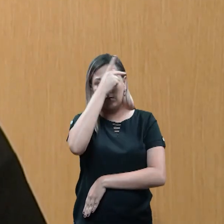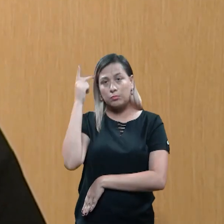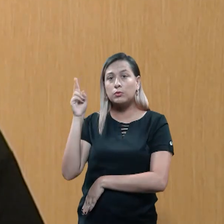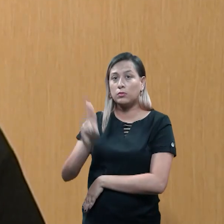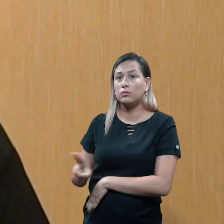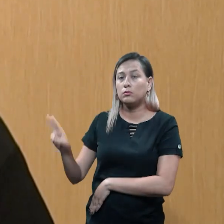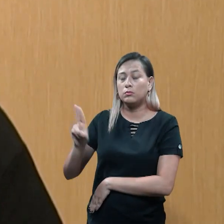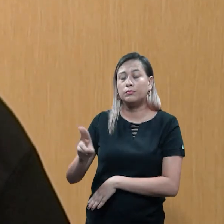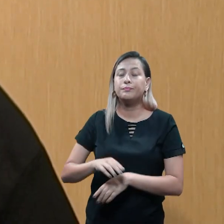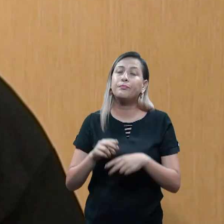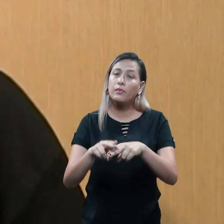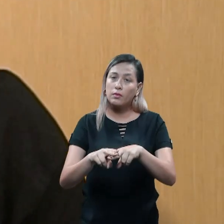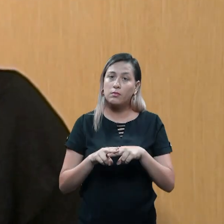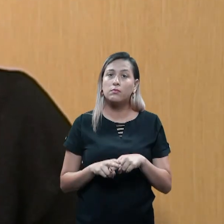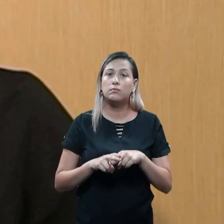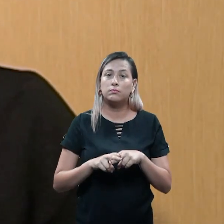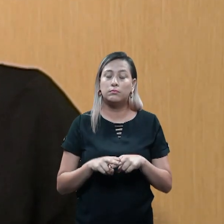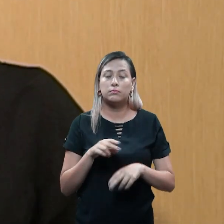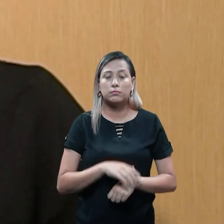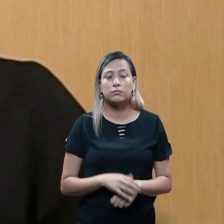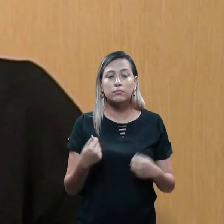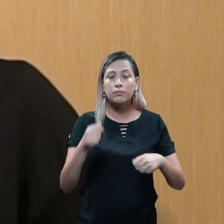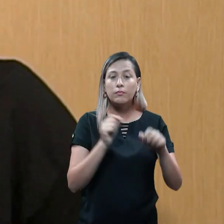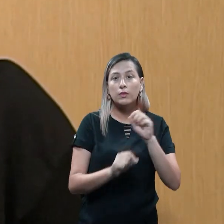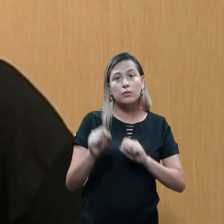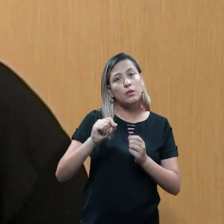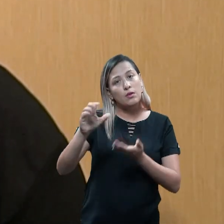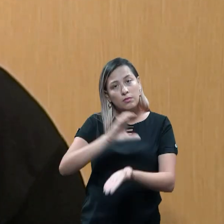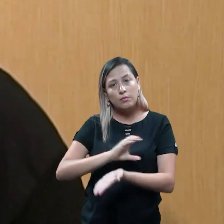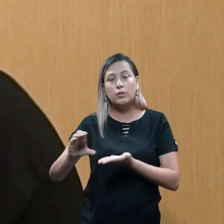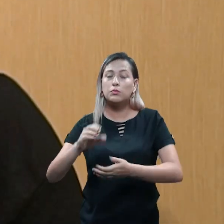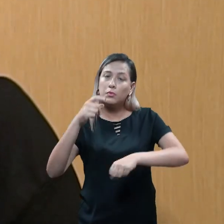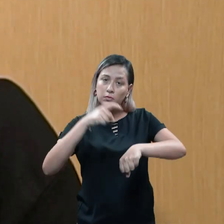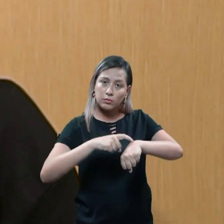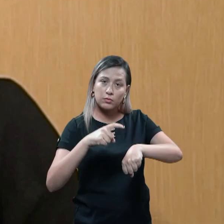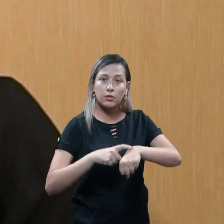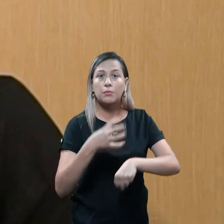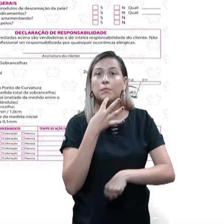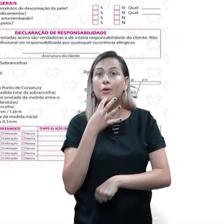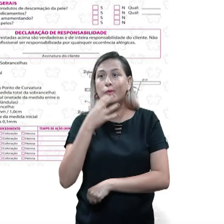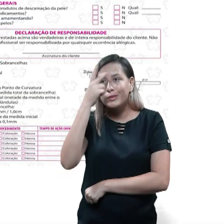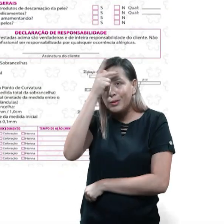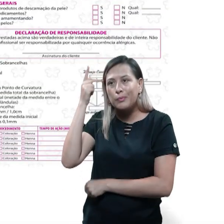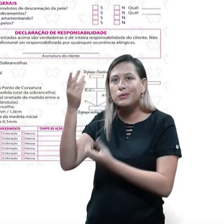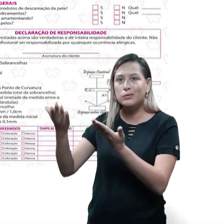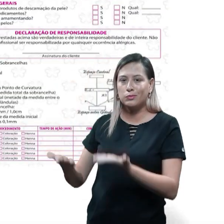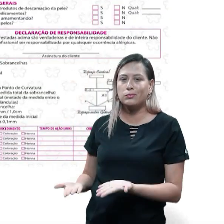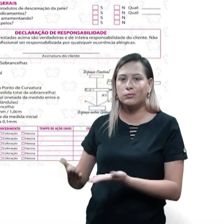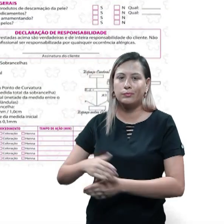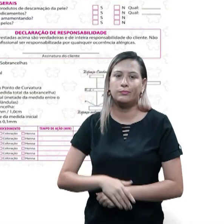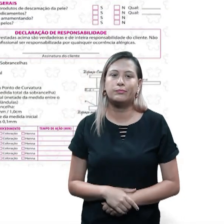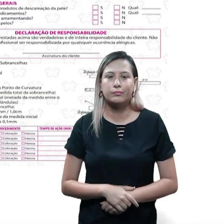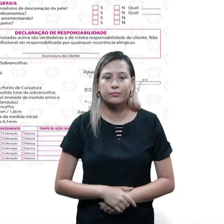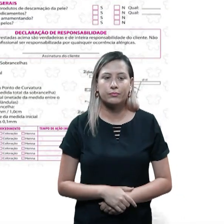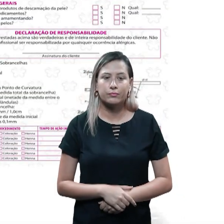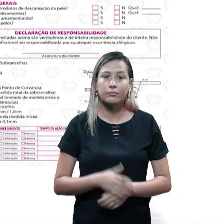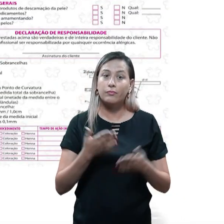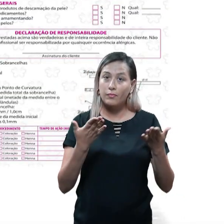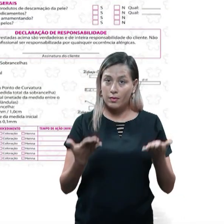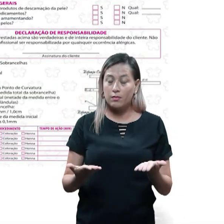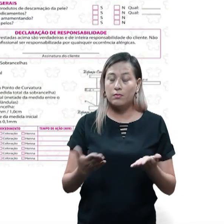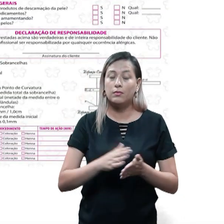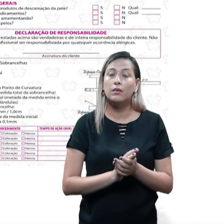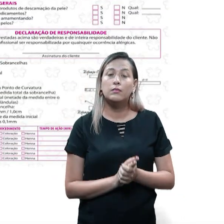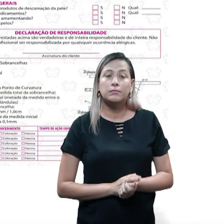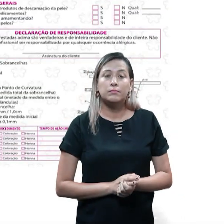motivo, é importante no primeiro momento um investimento de tempo para conhecer o cliente. A hora da nossa ficha de